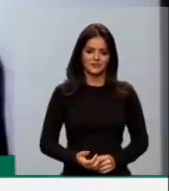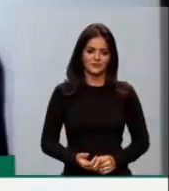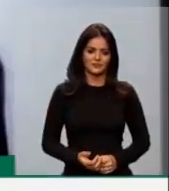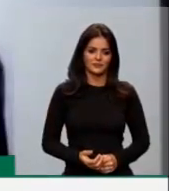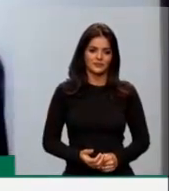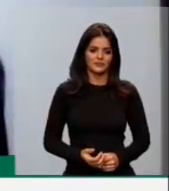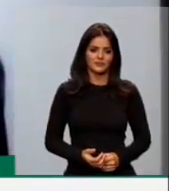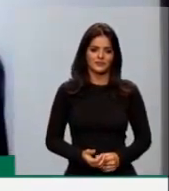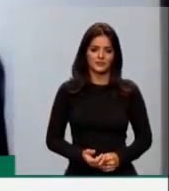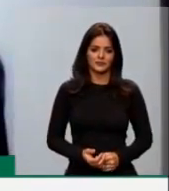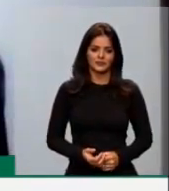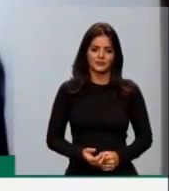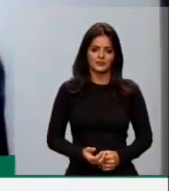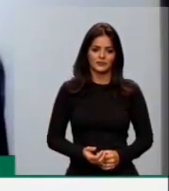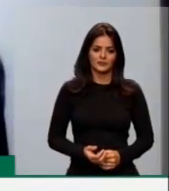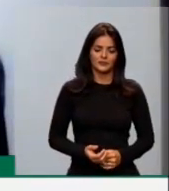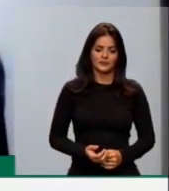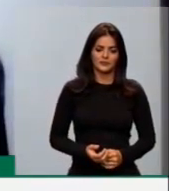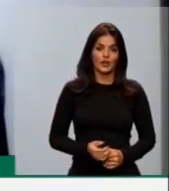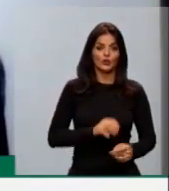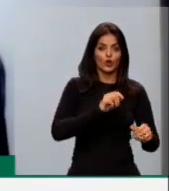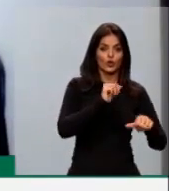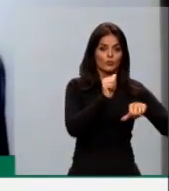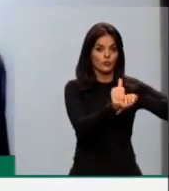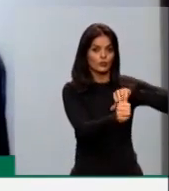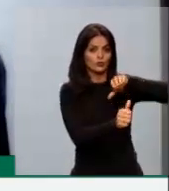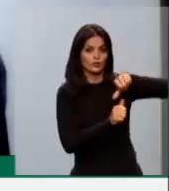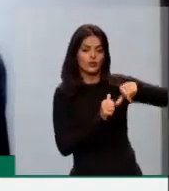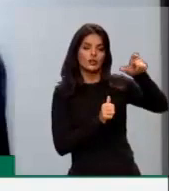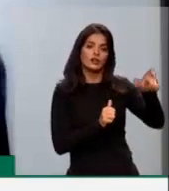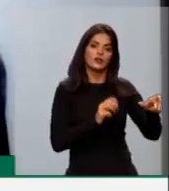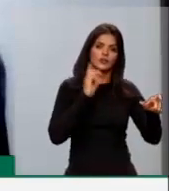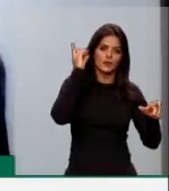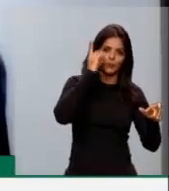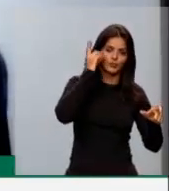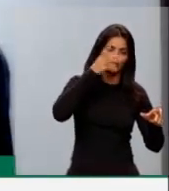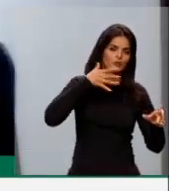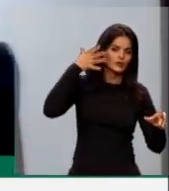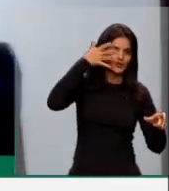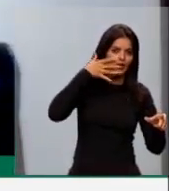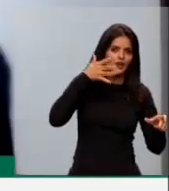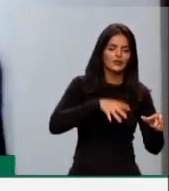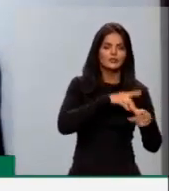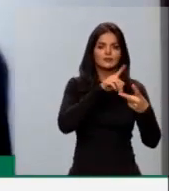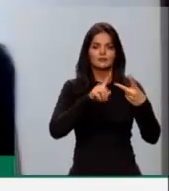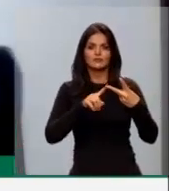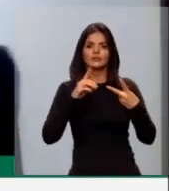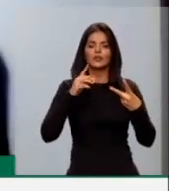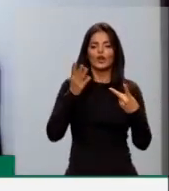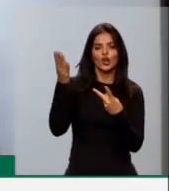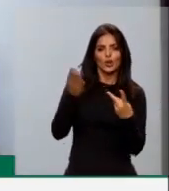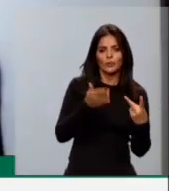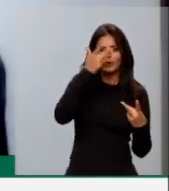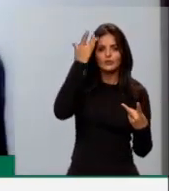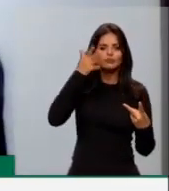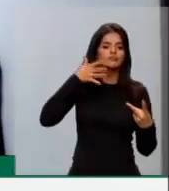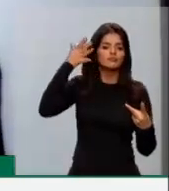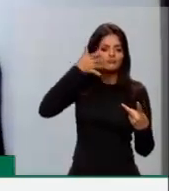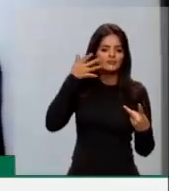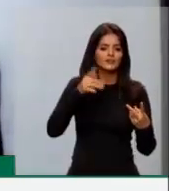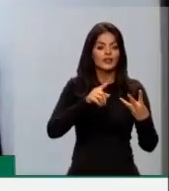Eu estou, pessoal, intercalando entre uma deputada e uma convidada, tá bom? Pode ser